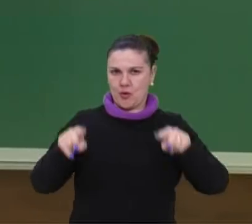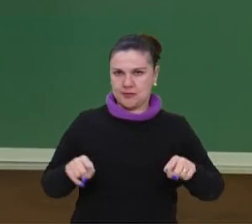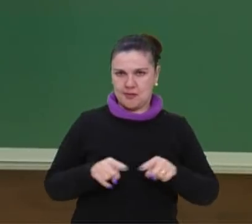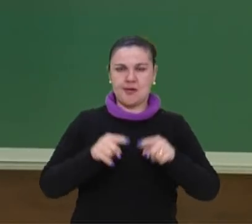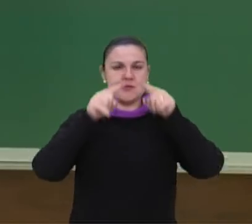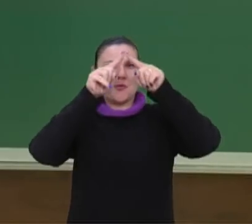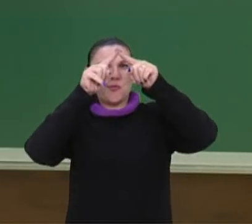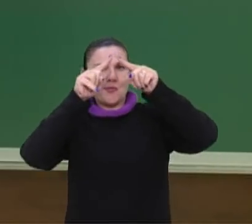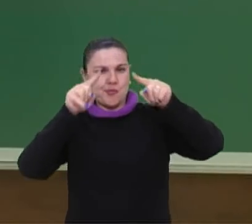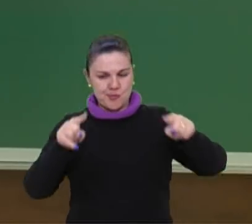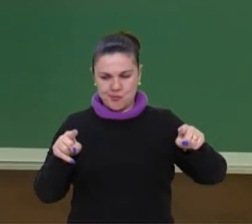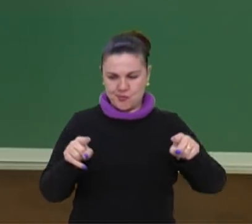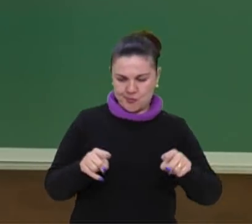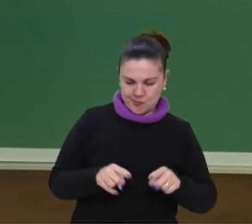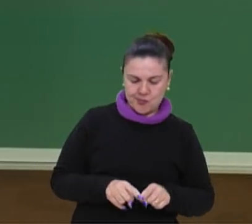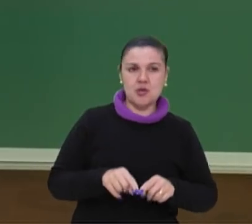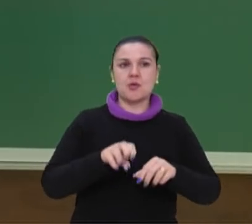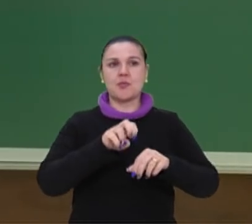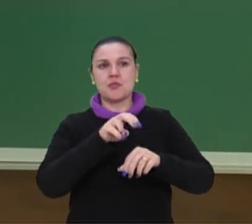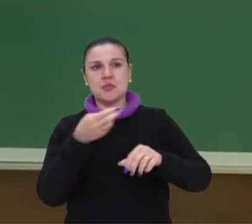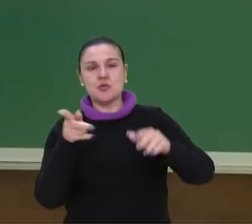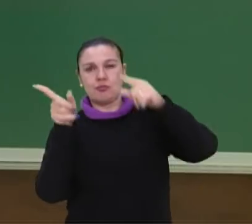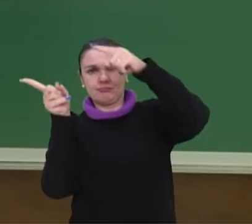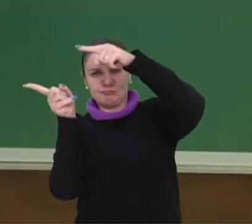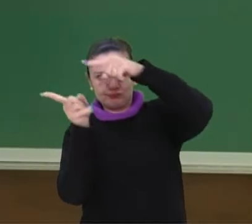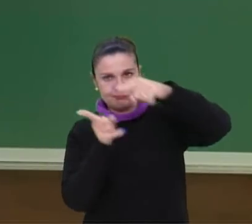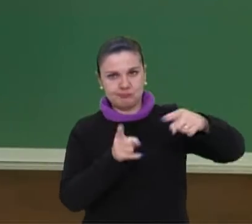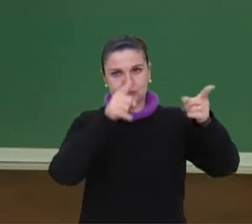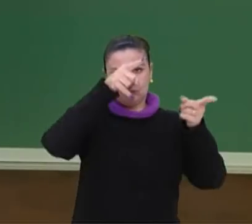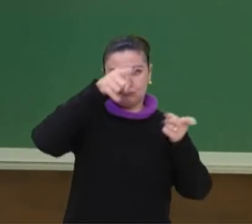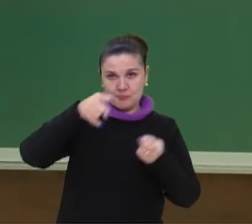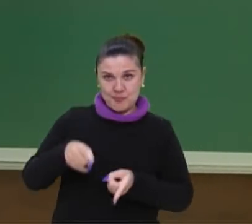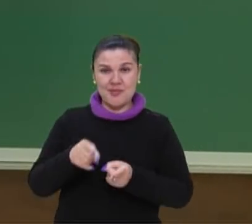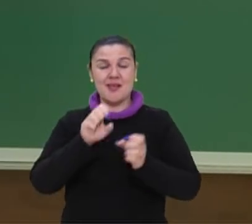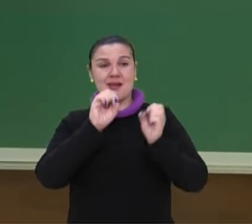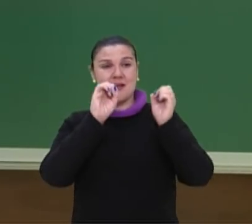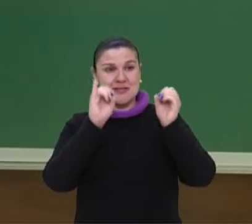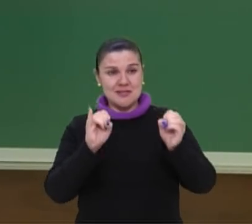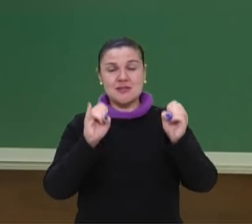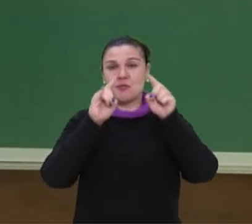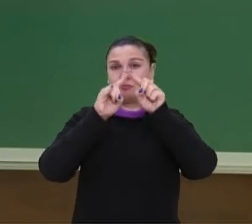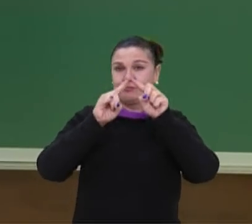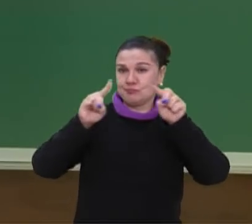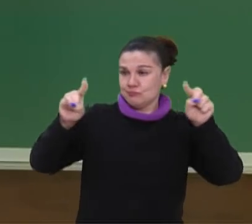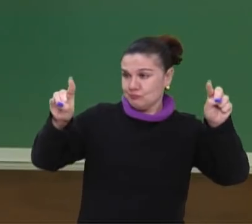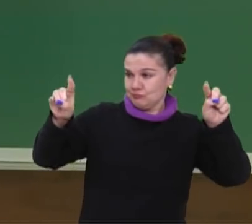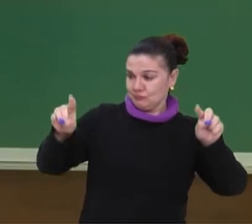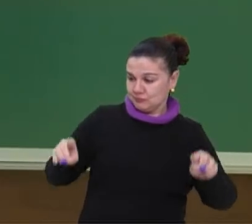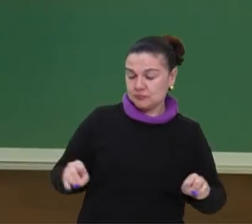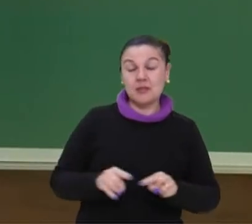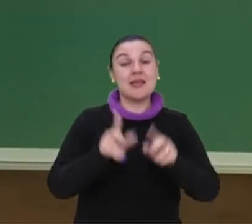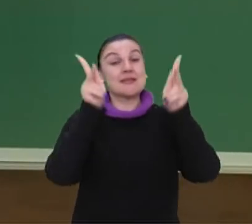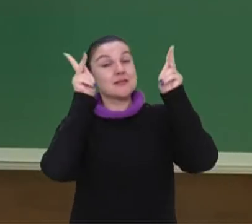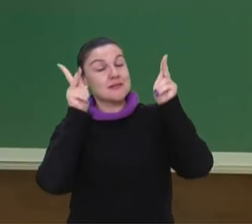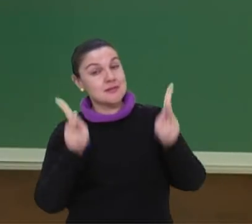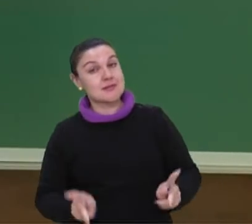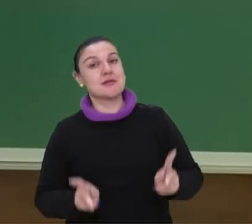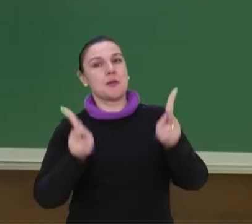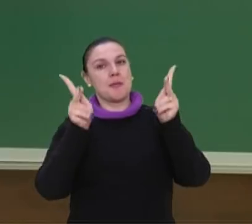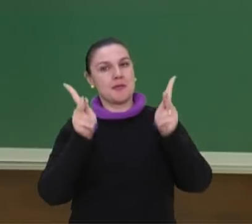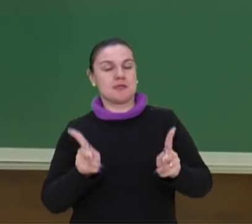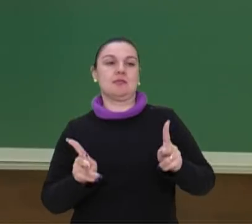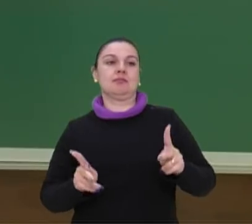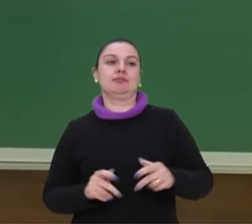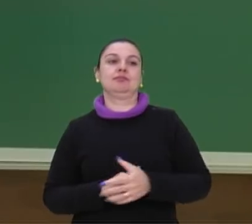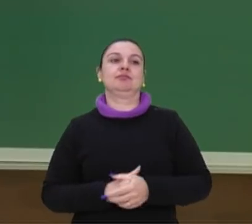um losango, se é um paralelogramo propriamente dito, se é um trapézio, se é um retângulo, tá? Aqui nós definimos